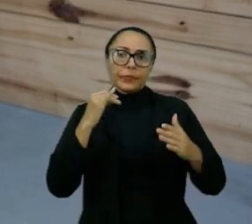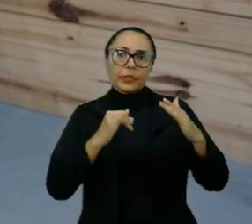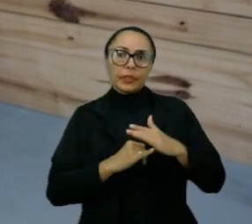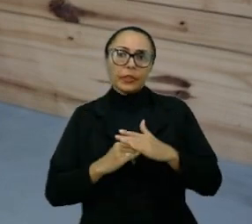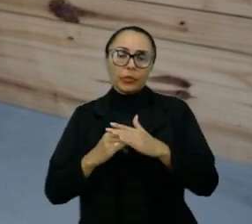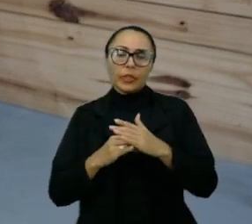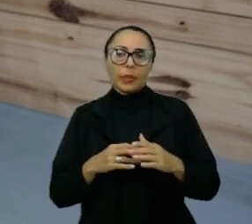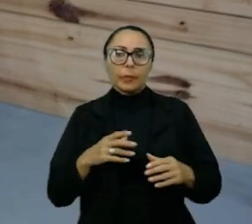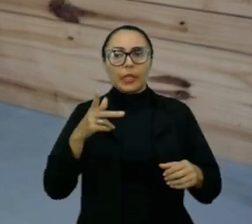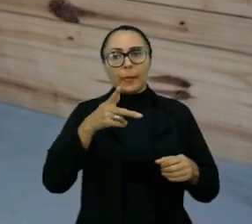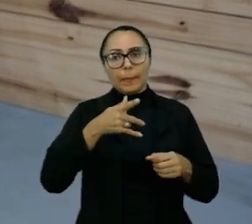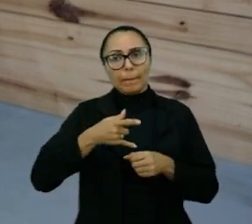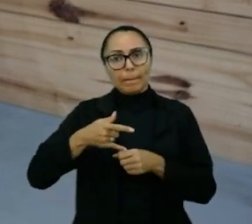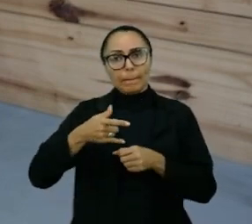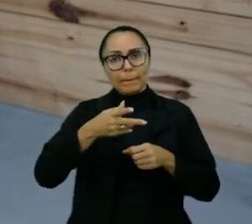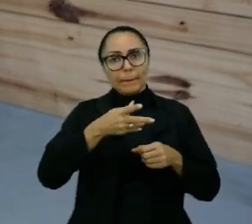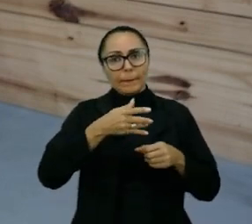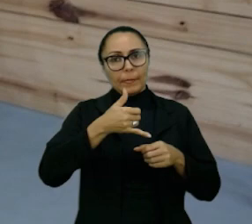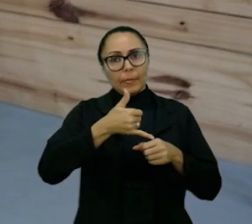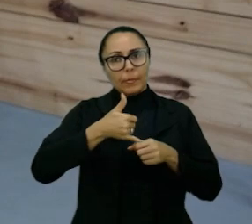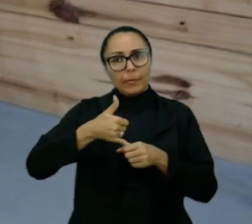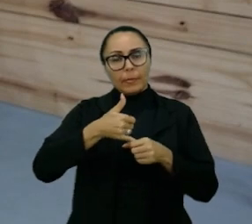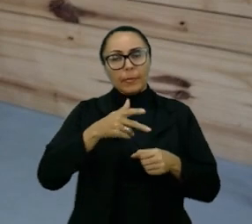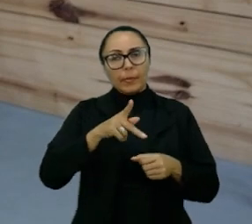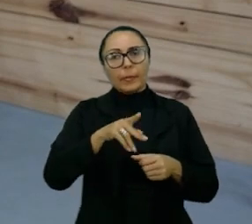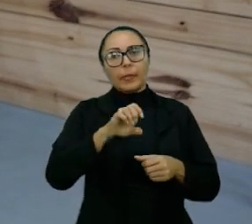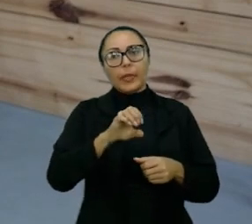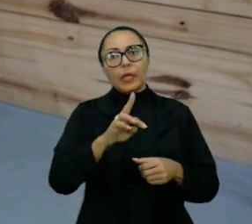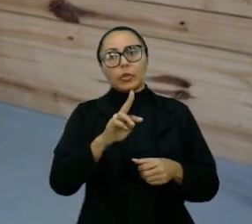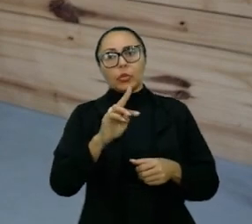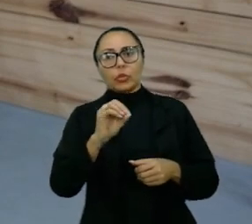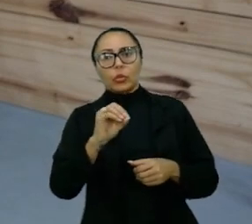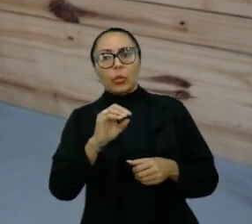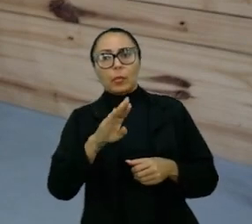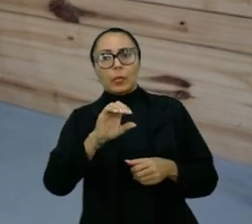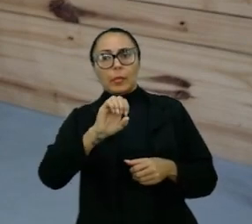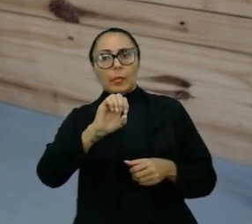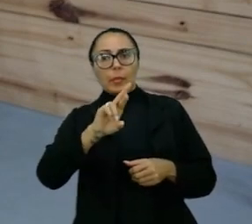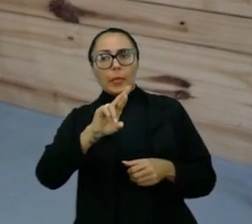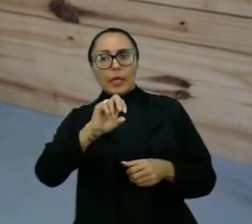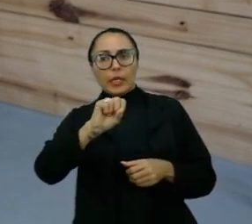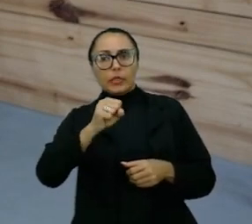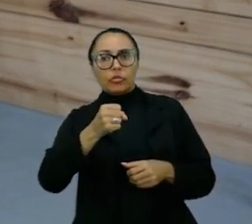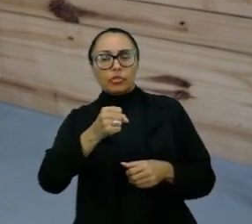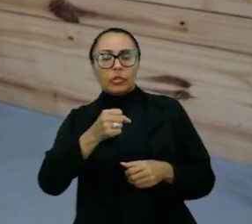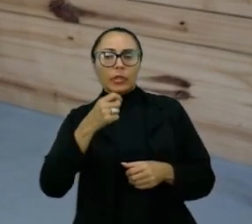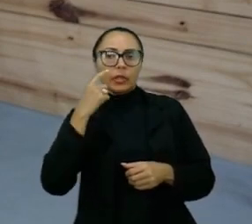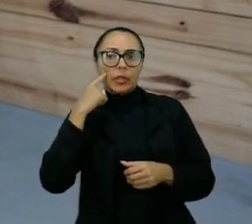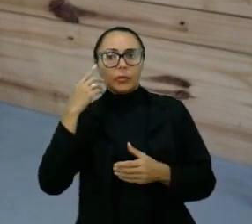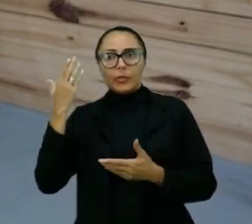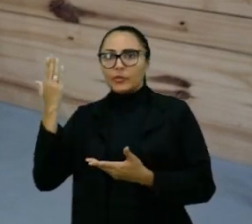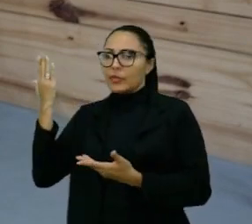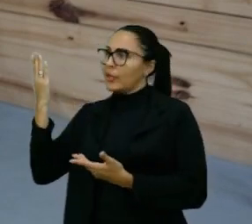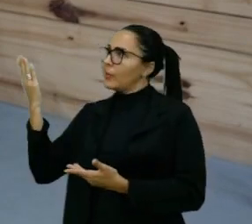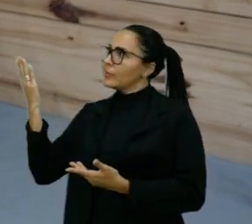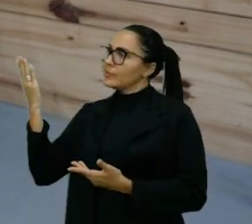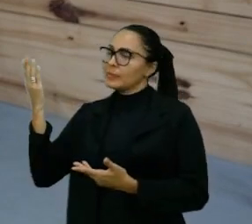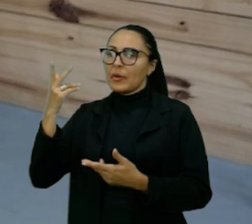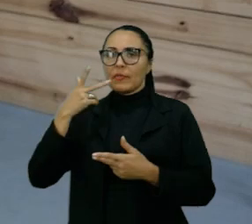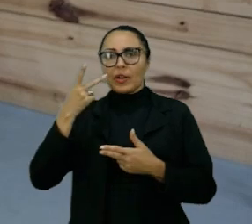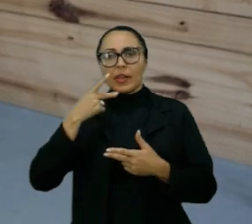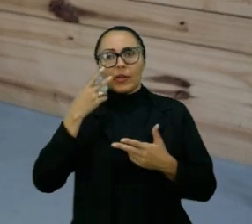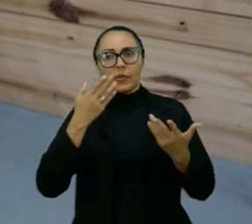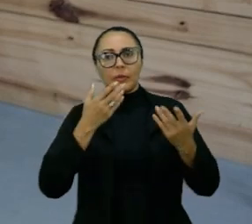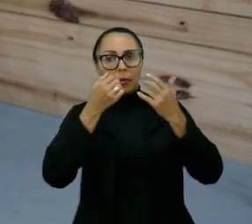Petrobras. Professor Heraldo, eu passo a palavra para você agora